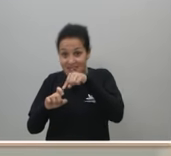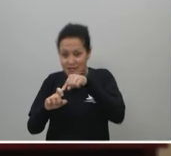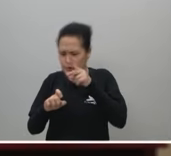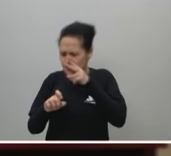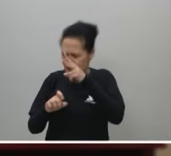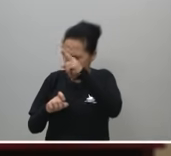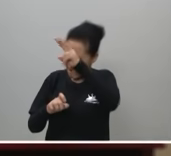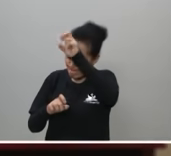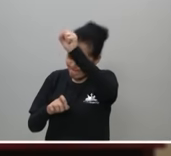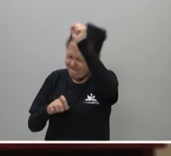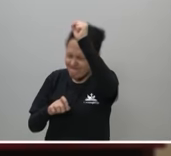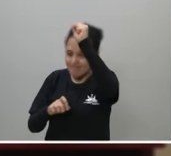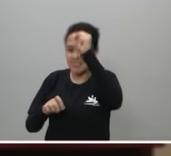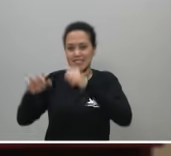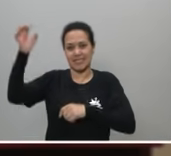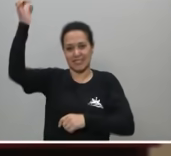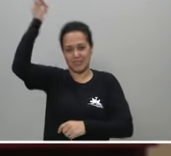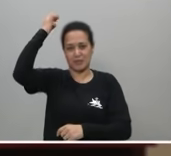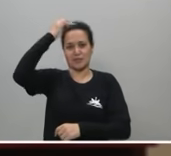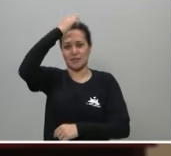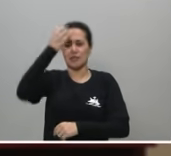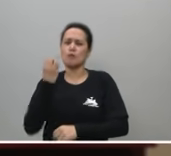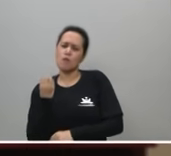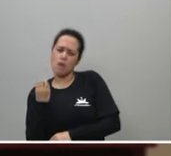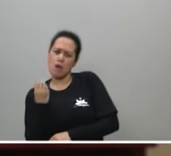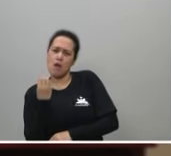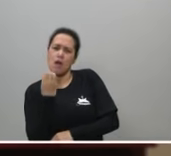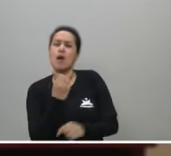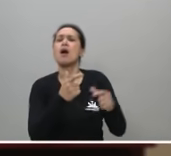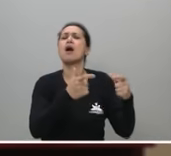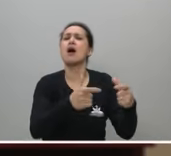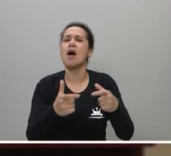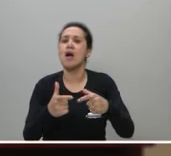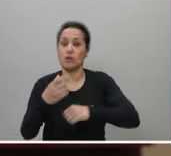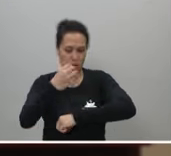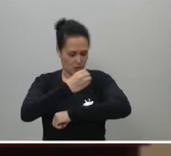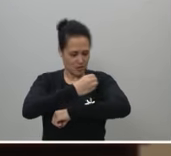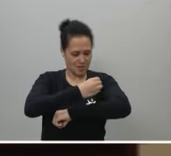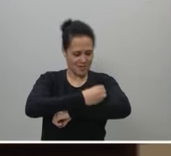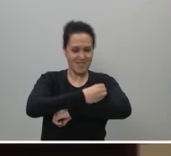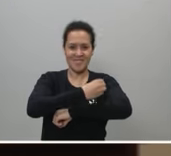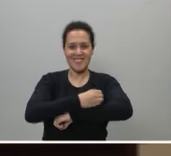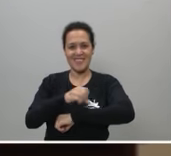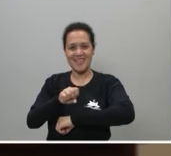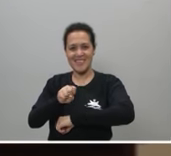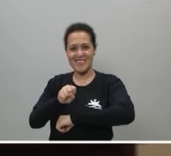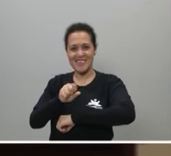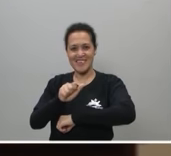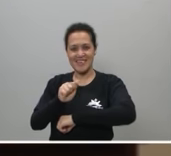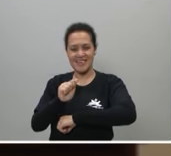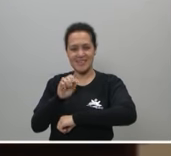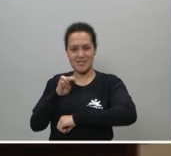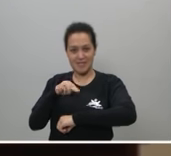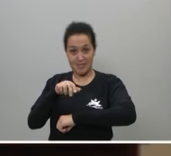para Samaria. Gente, não esqueça, Samaria é um lugar